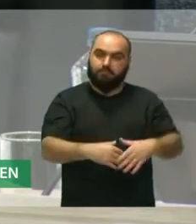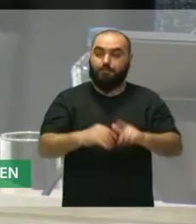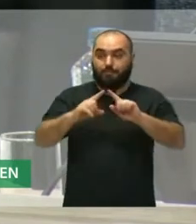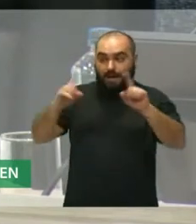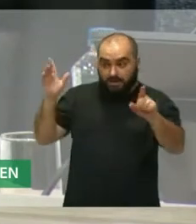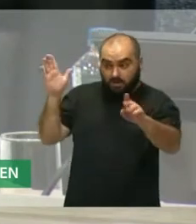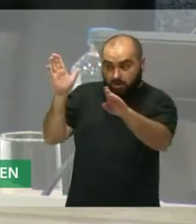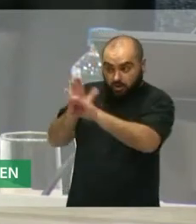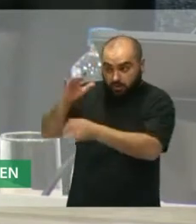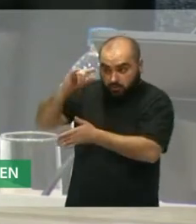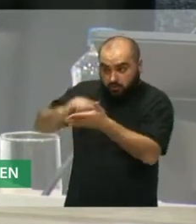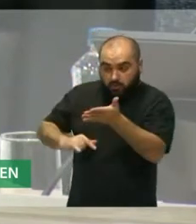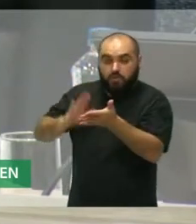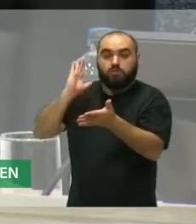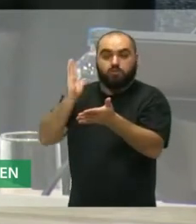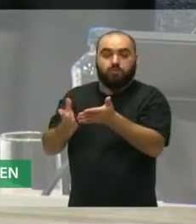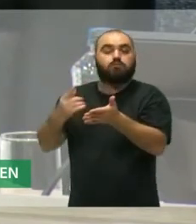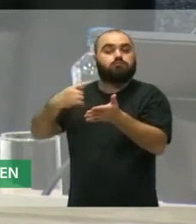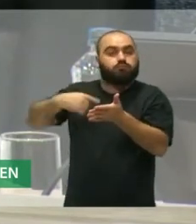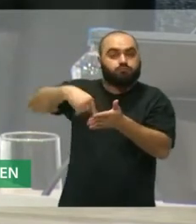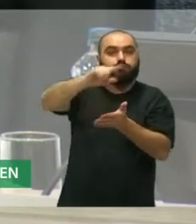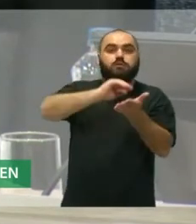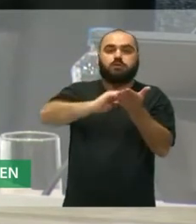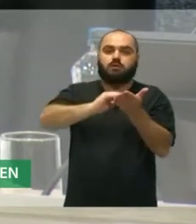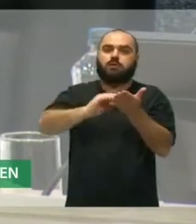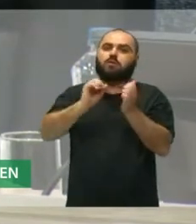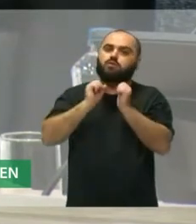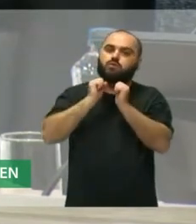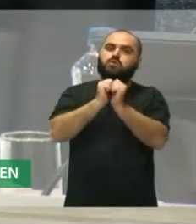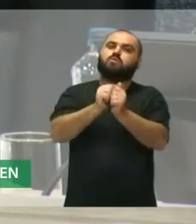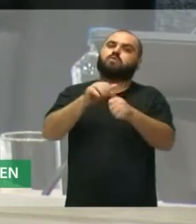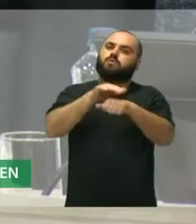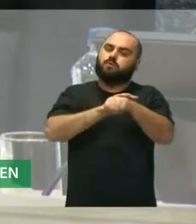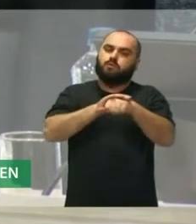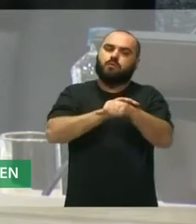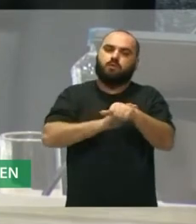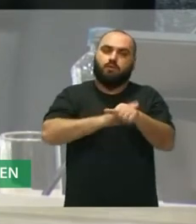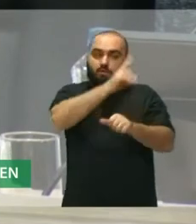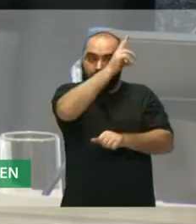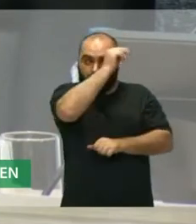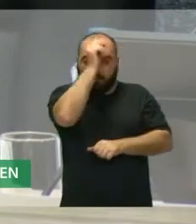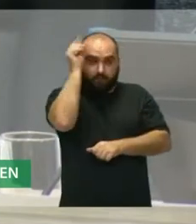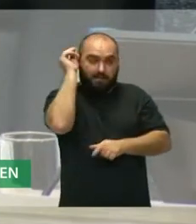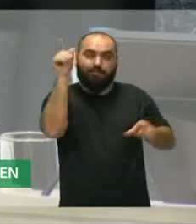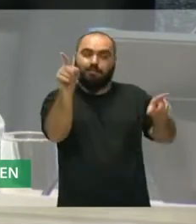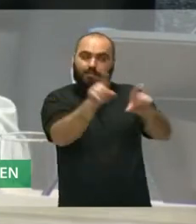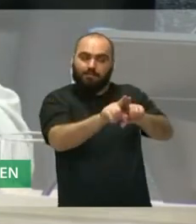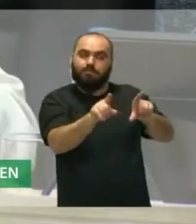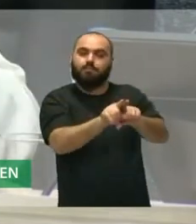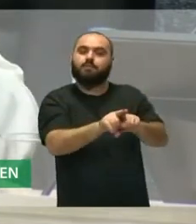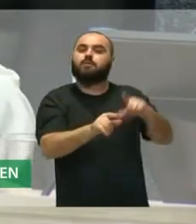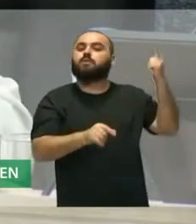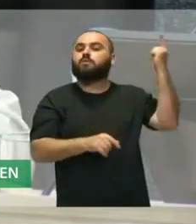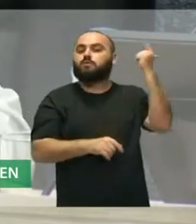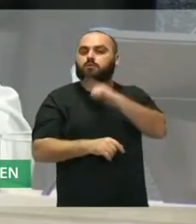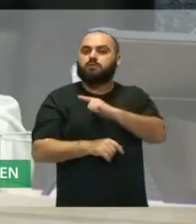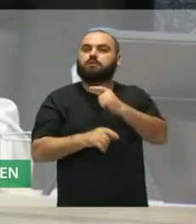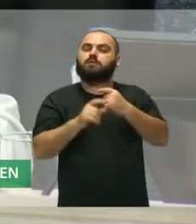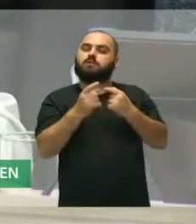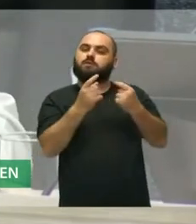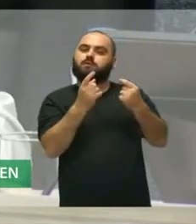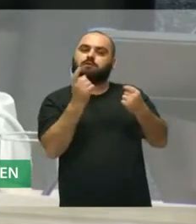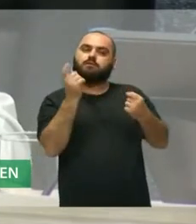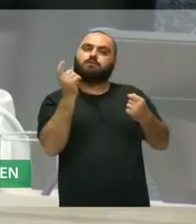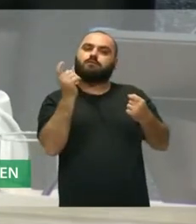esse documento, já estivemos tanto com o secretário como com o atual prefeito para novamente recolocar a